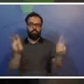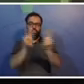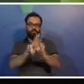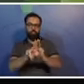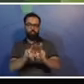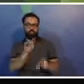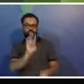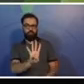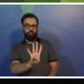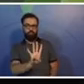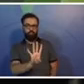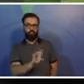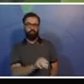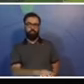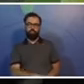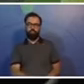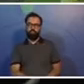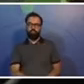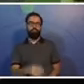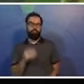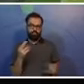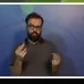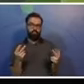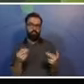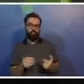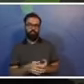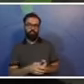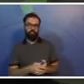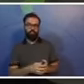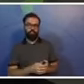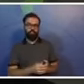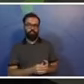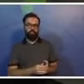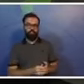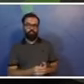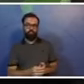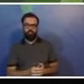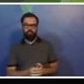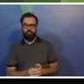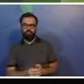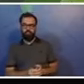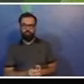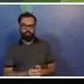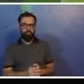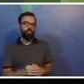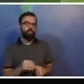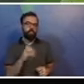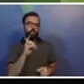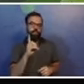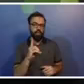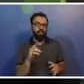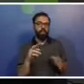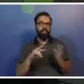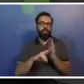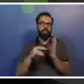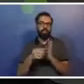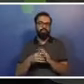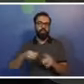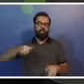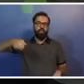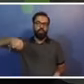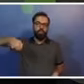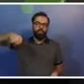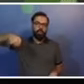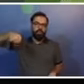4, ok? É a mesma coisa. É como se o D fosse a caixinha onde